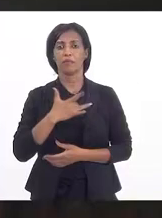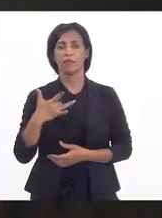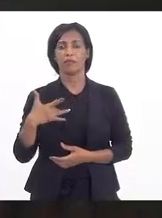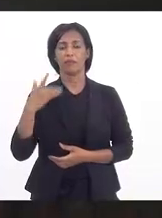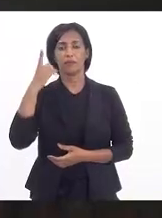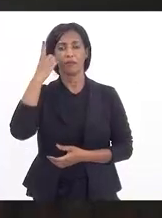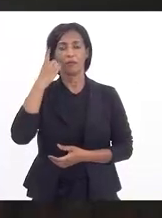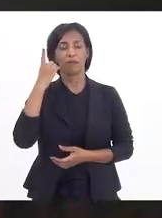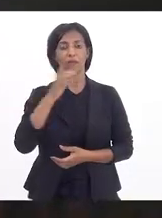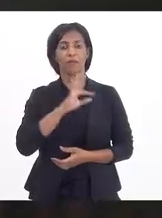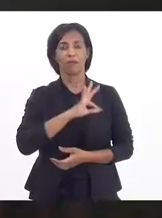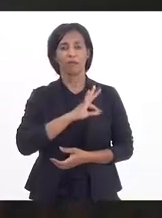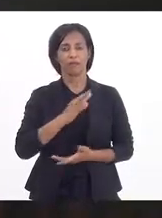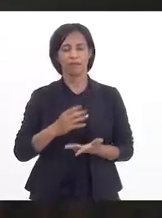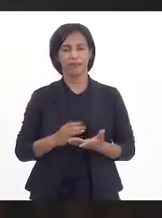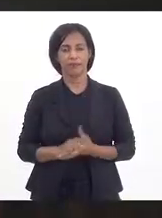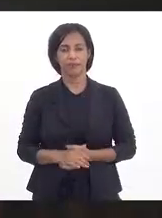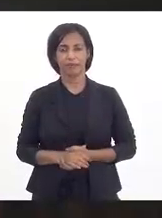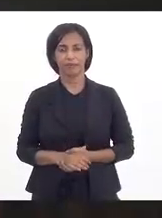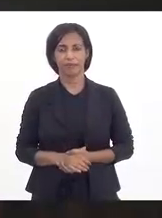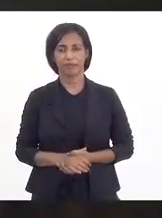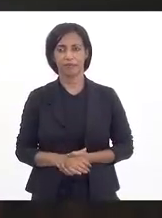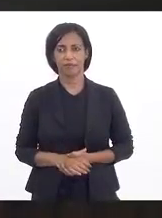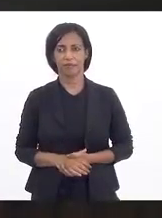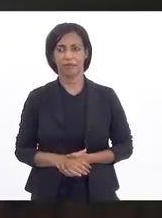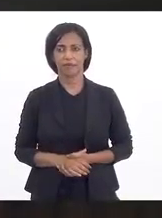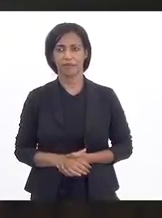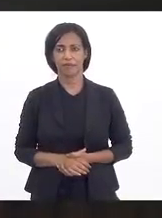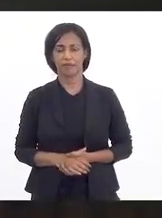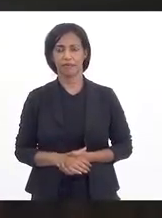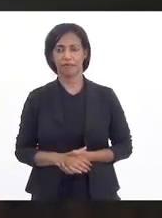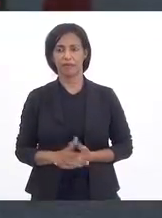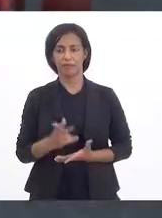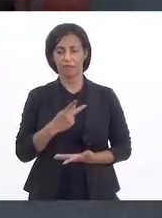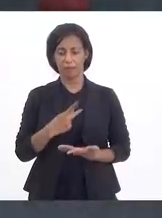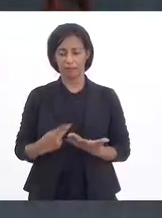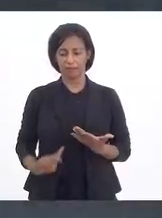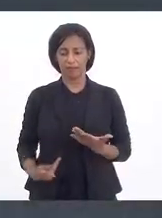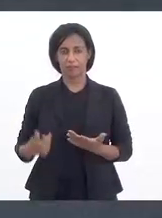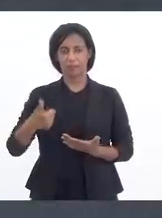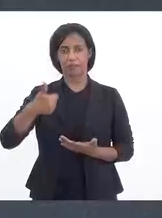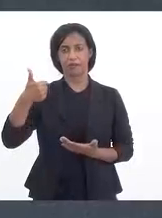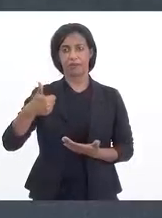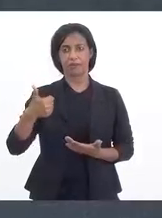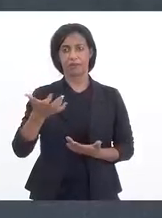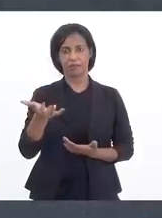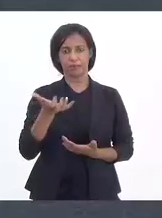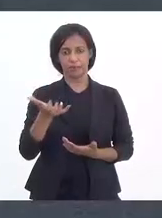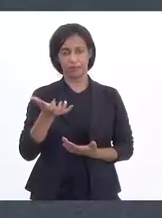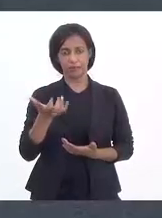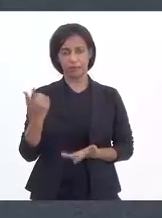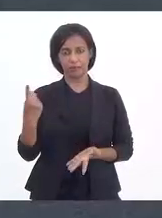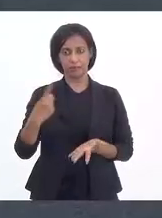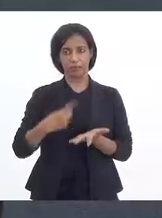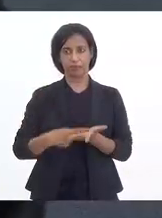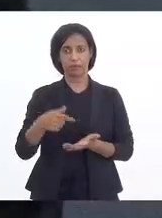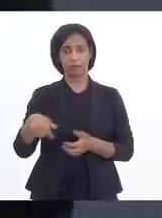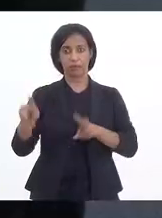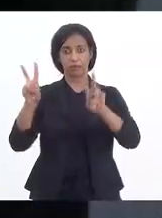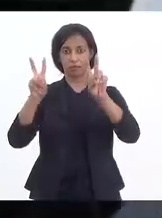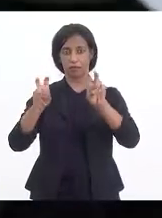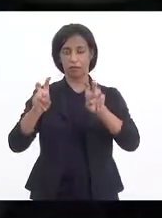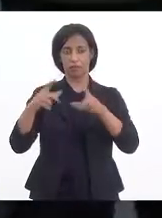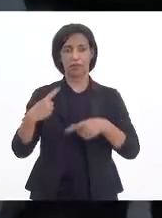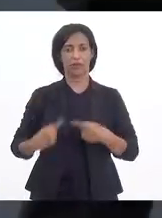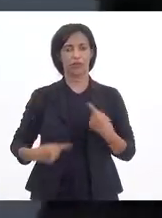deputada Martha Rocha o presidente em primeiro lugar eu quero registrar que esse